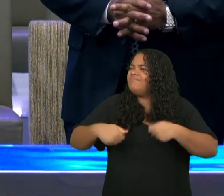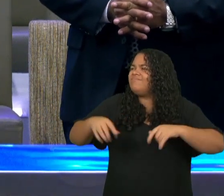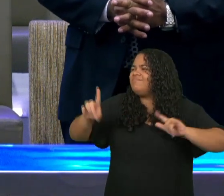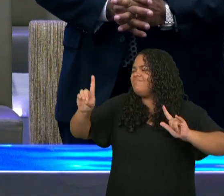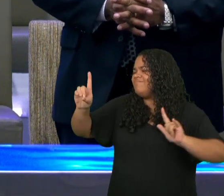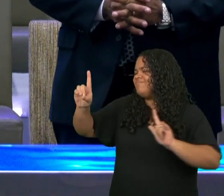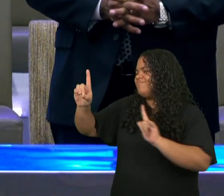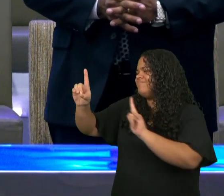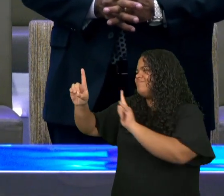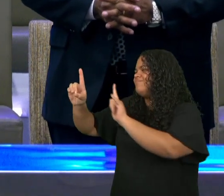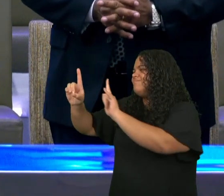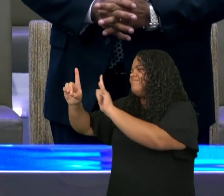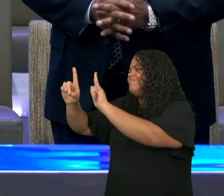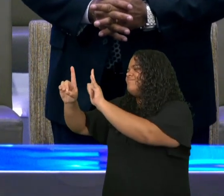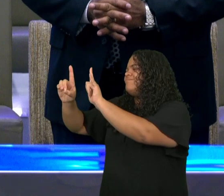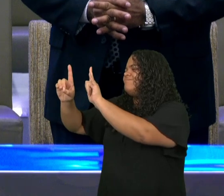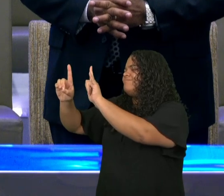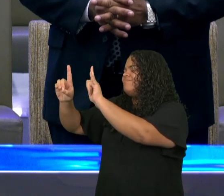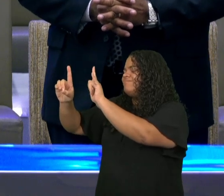Que me ame.